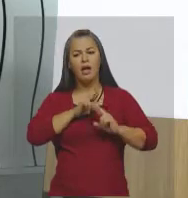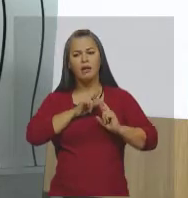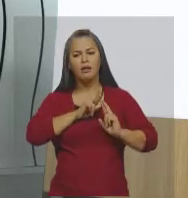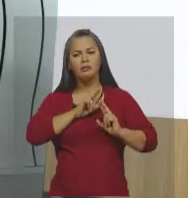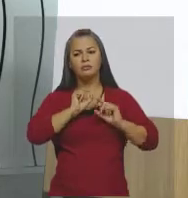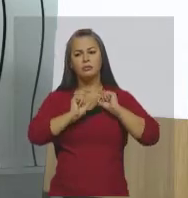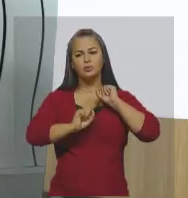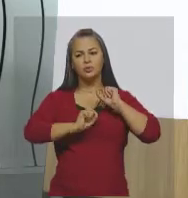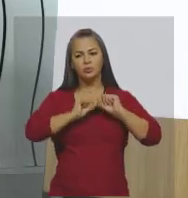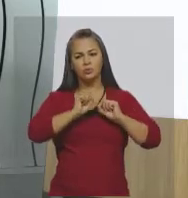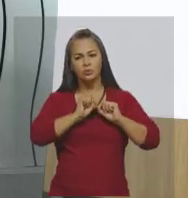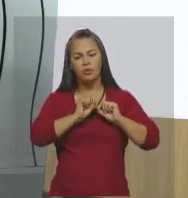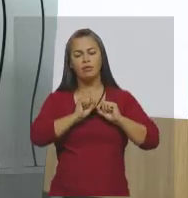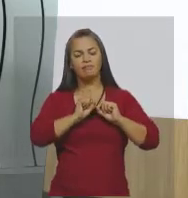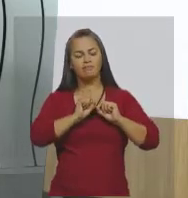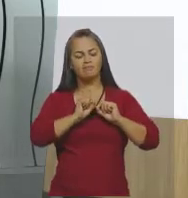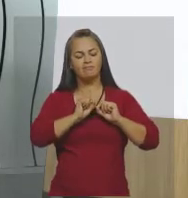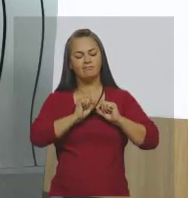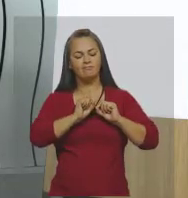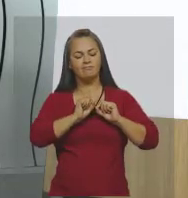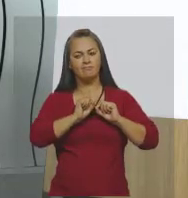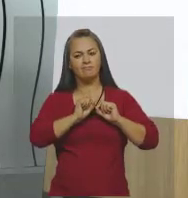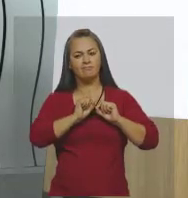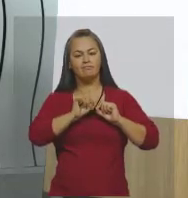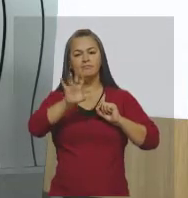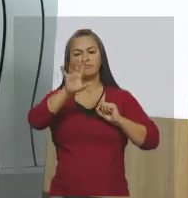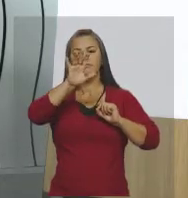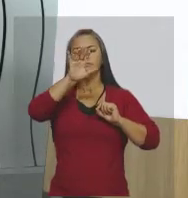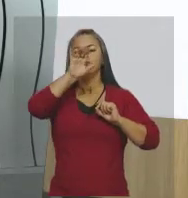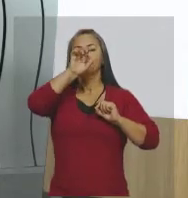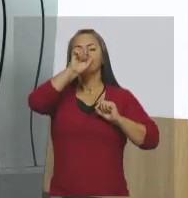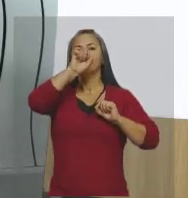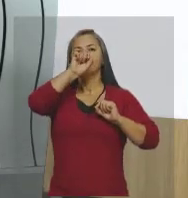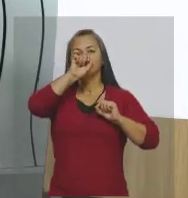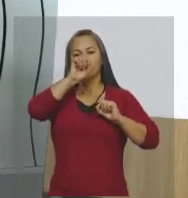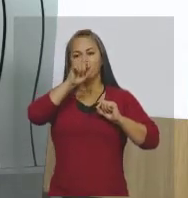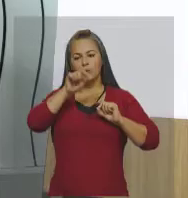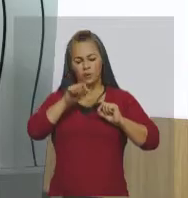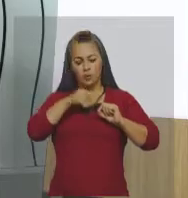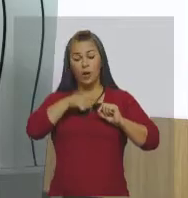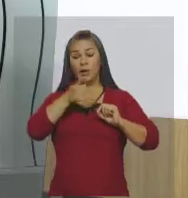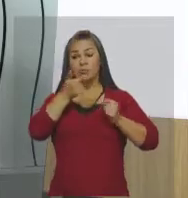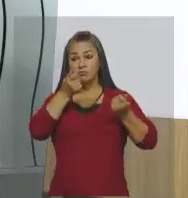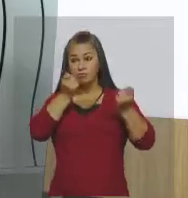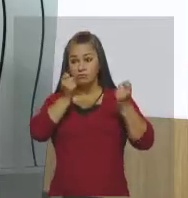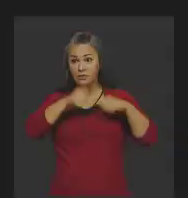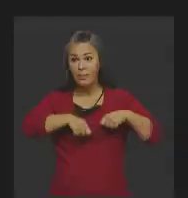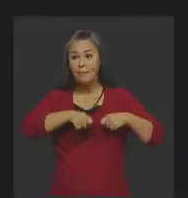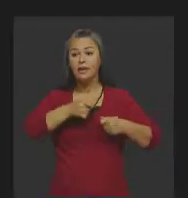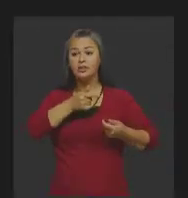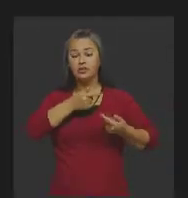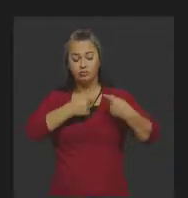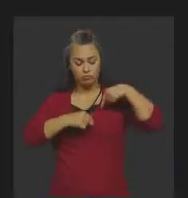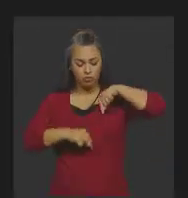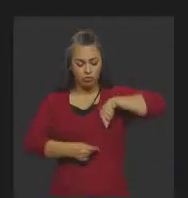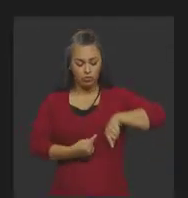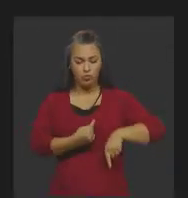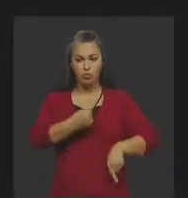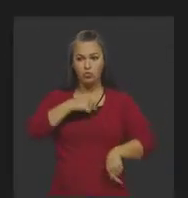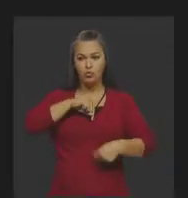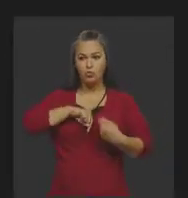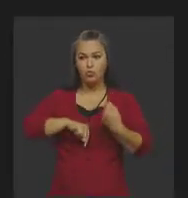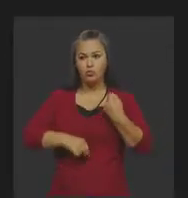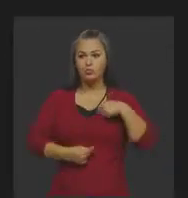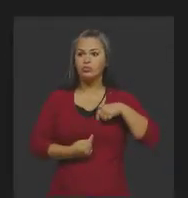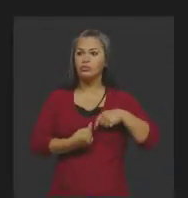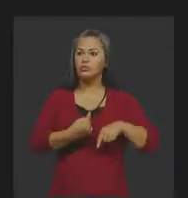no transporte do oxigênio, que é o que nós chamamos de circulação sanguínea, e também está